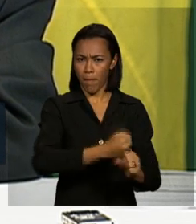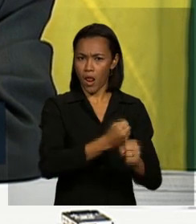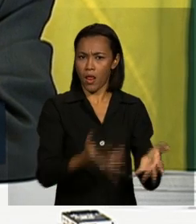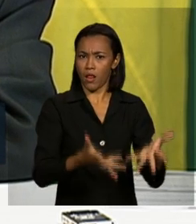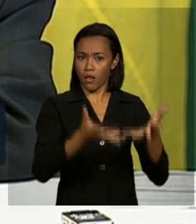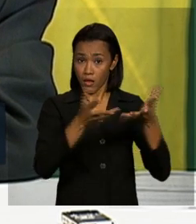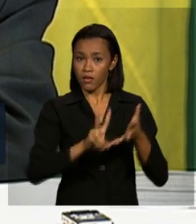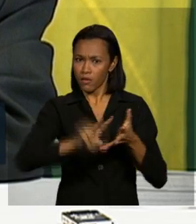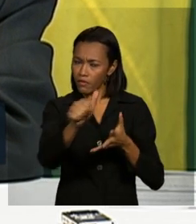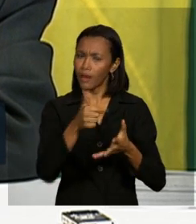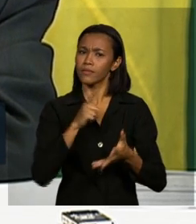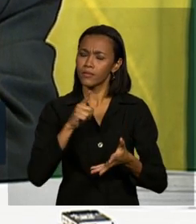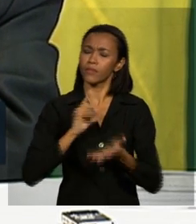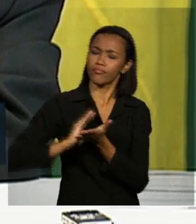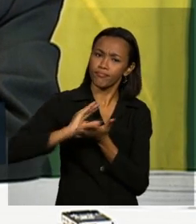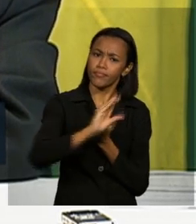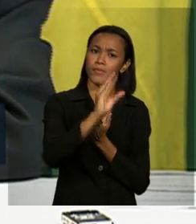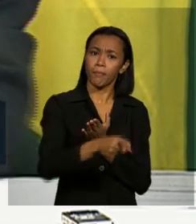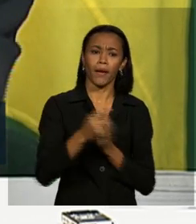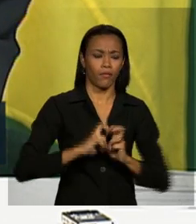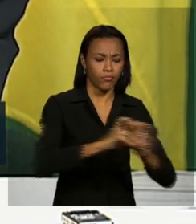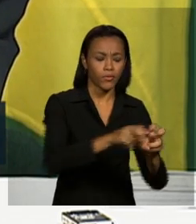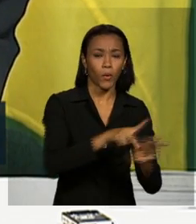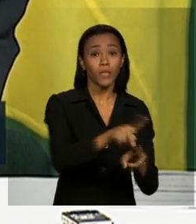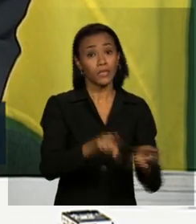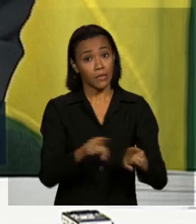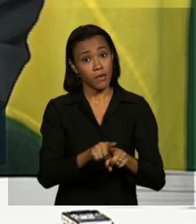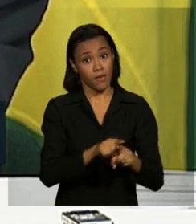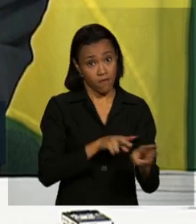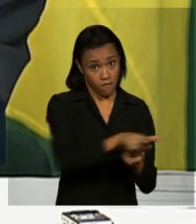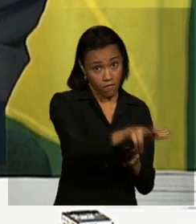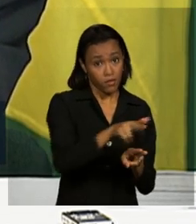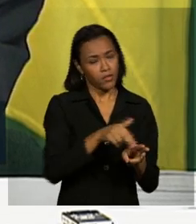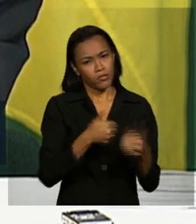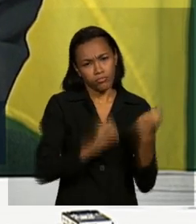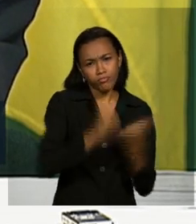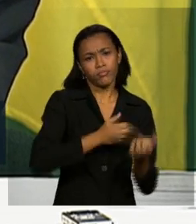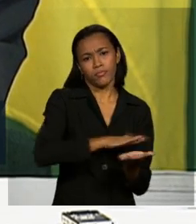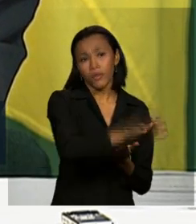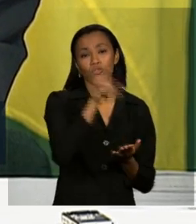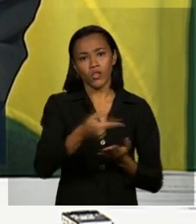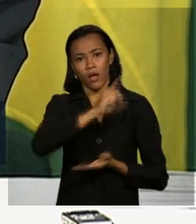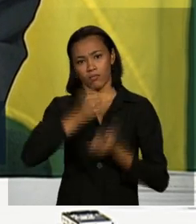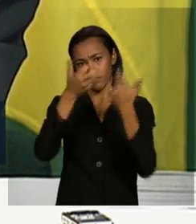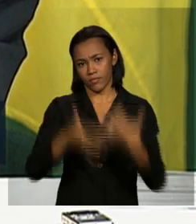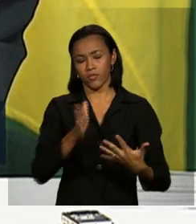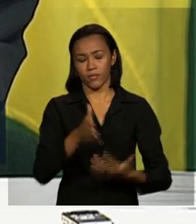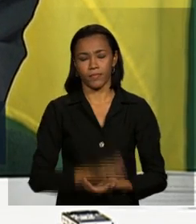contarão com as condições de financiamento para rodovias e para ferrovias conforme Eu mencionei